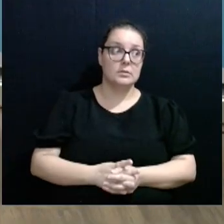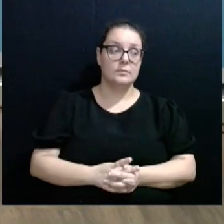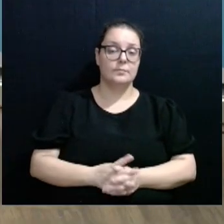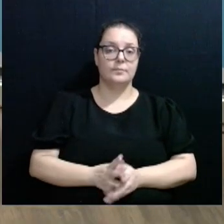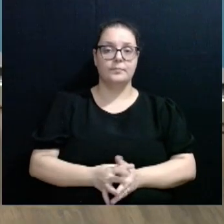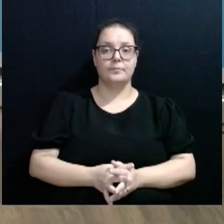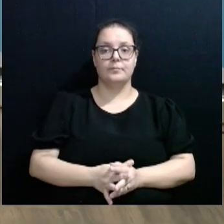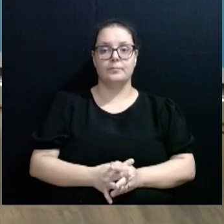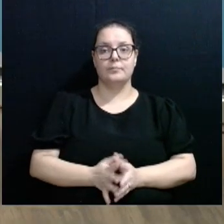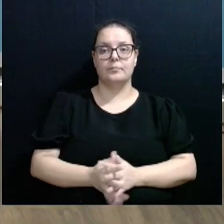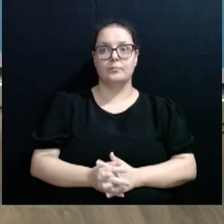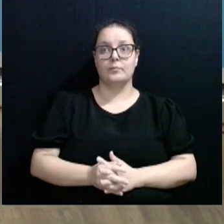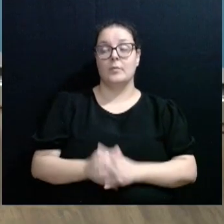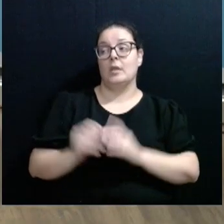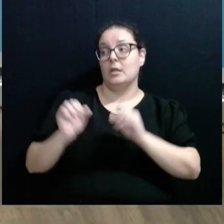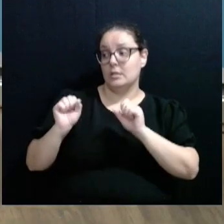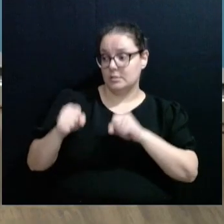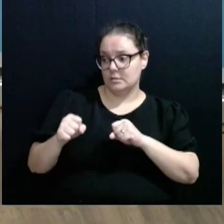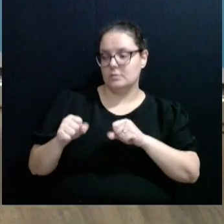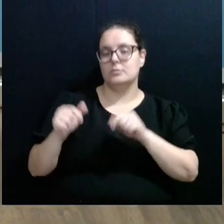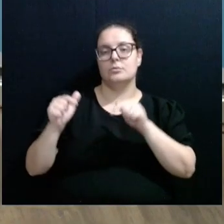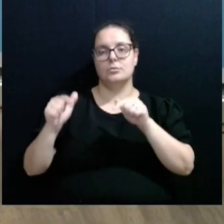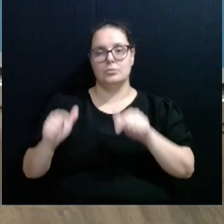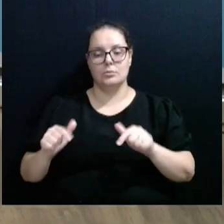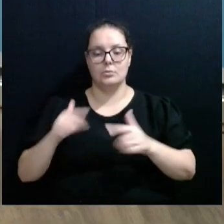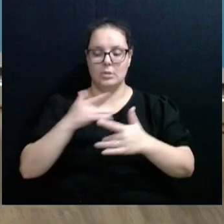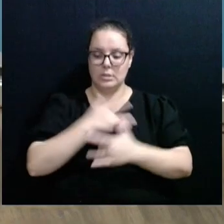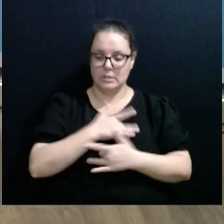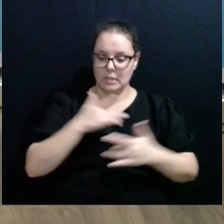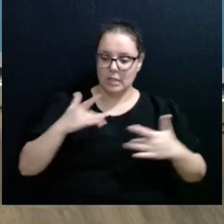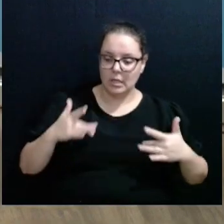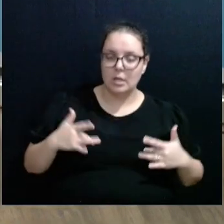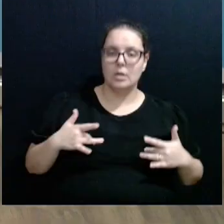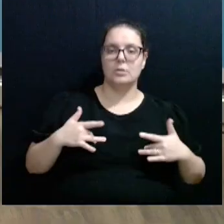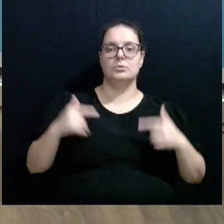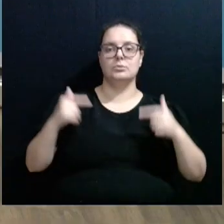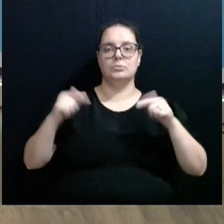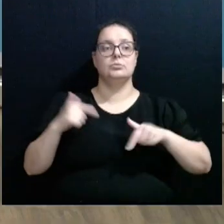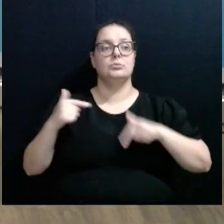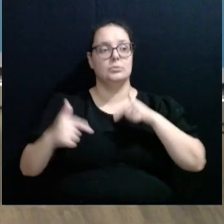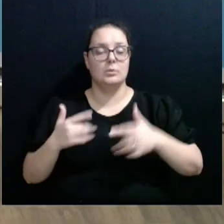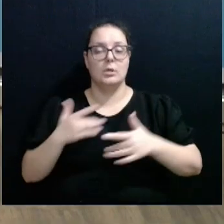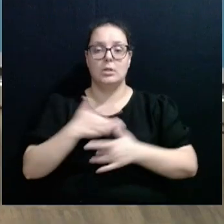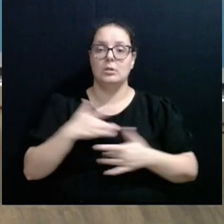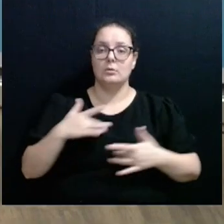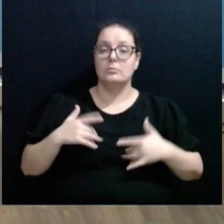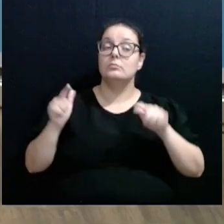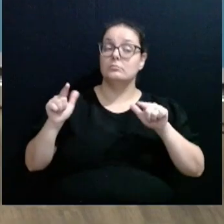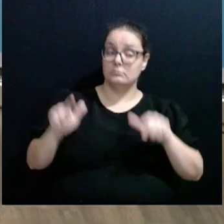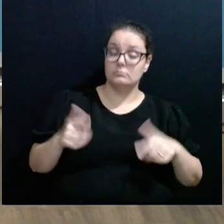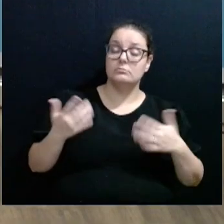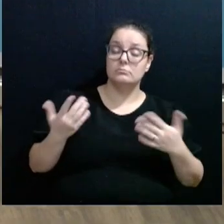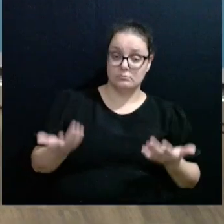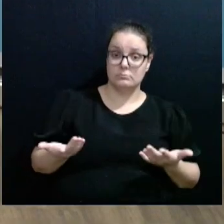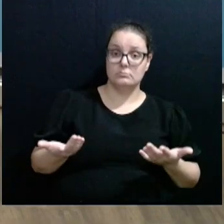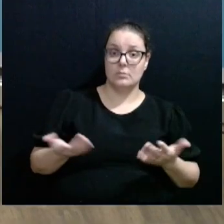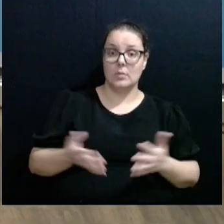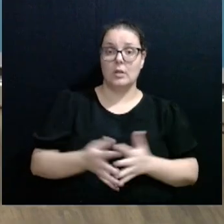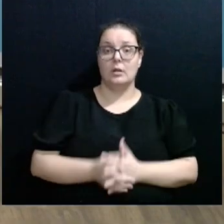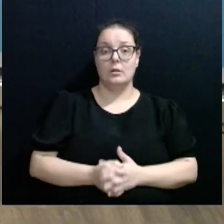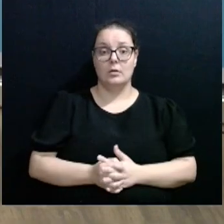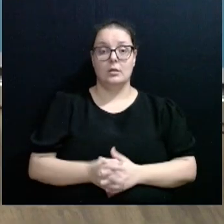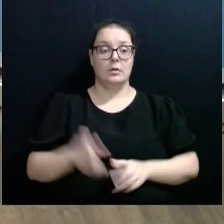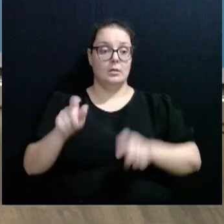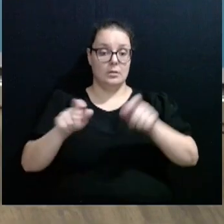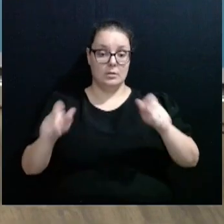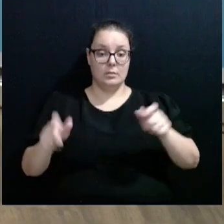Sim, um ambiente sadio, um ambiente de trabalho sadio é um ambiente em que as pessoas vão produzir melhor,